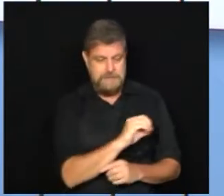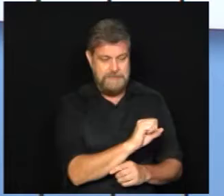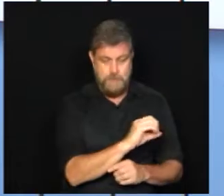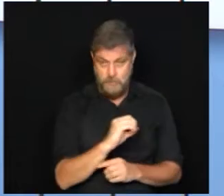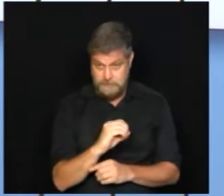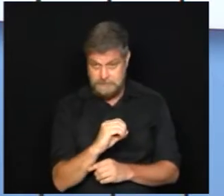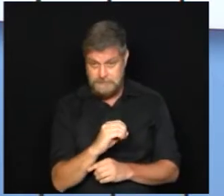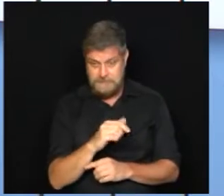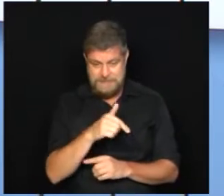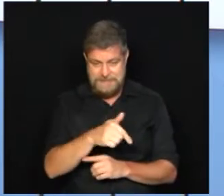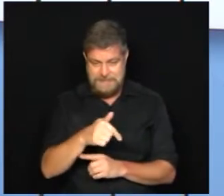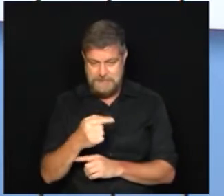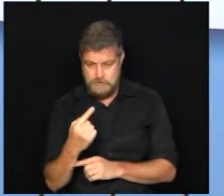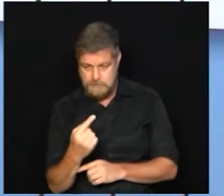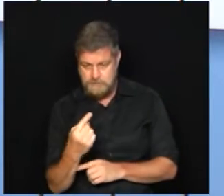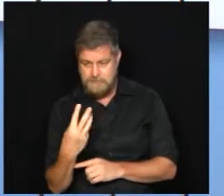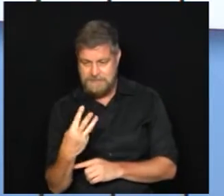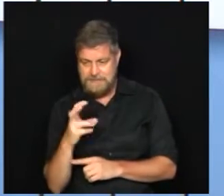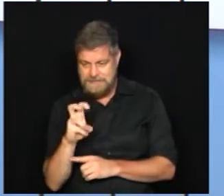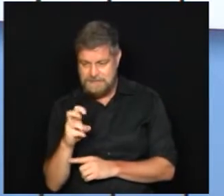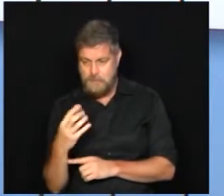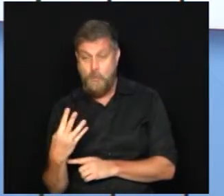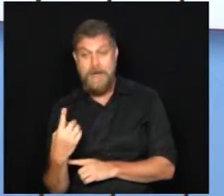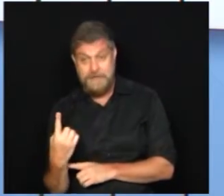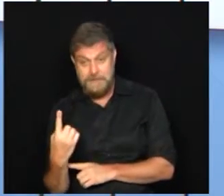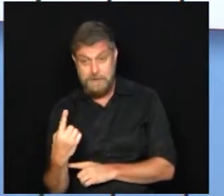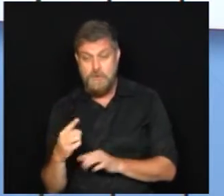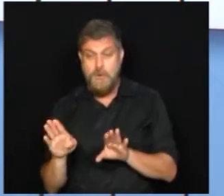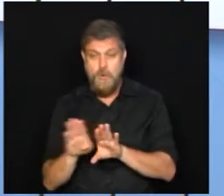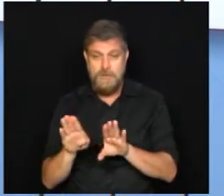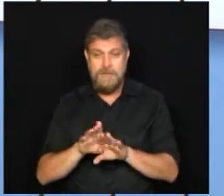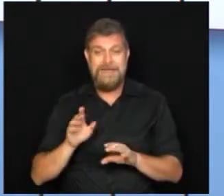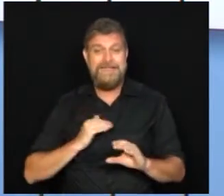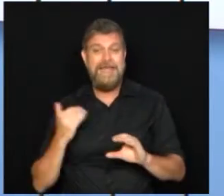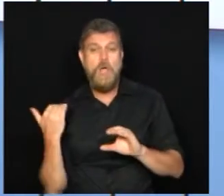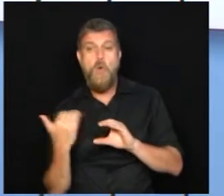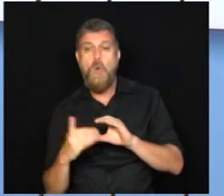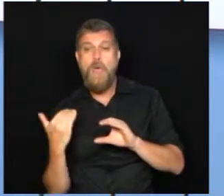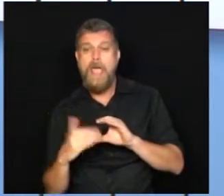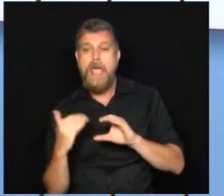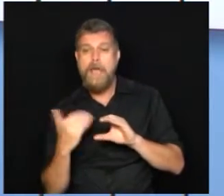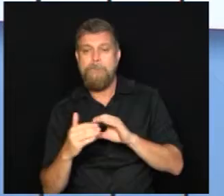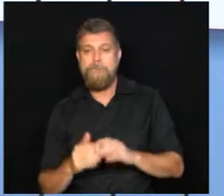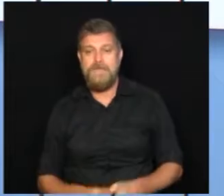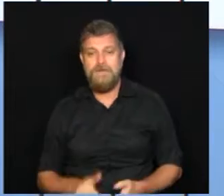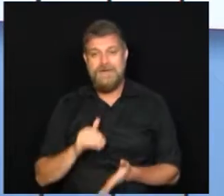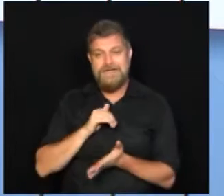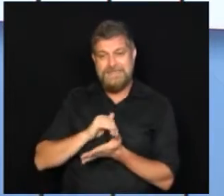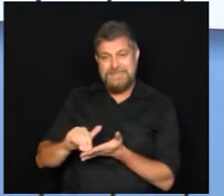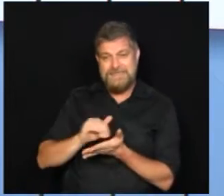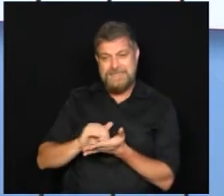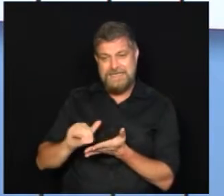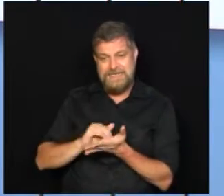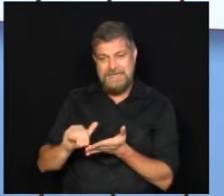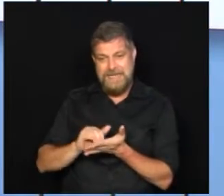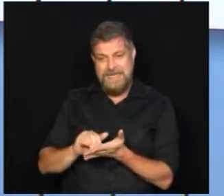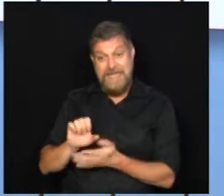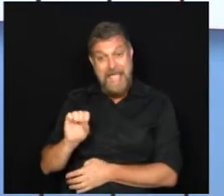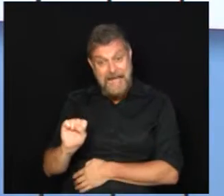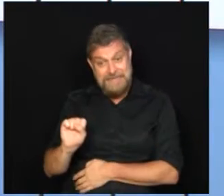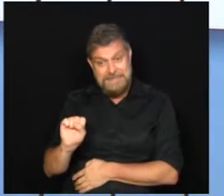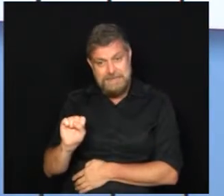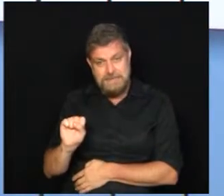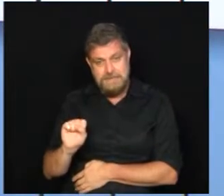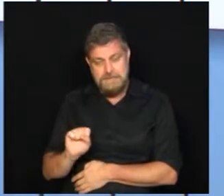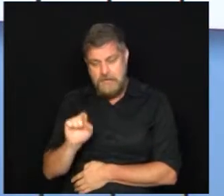0800 771 3541 ou ainda o e-mail que é secretarias com essa